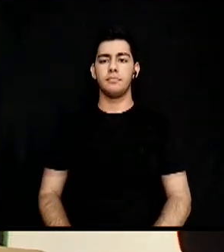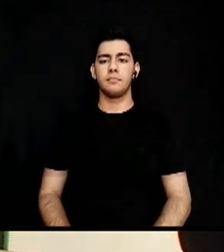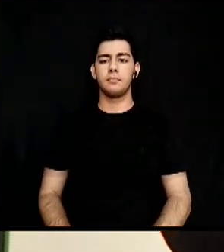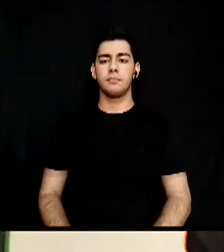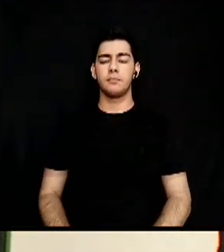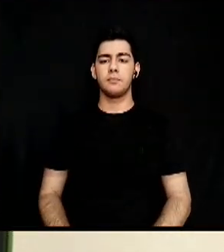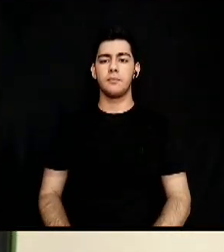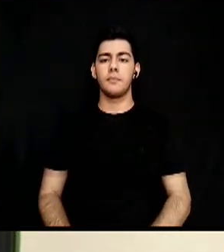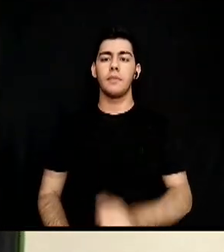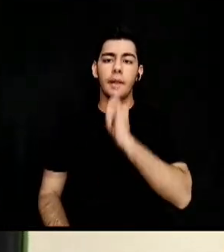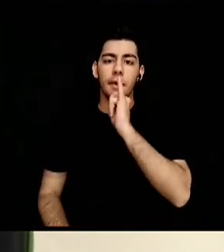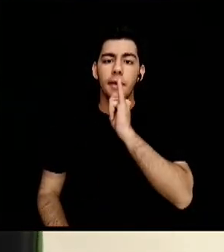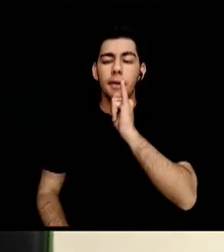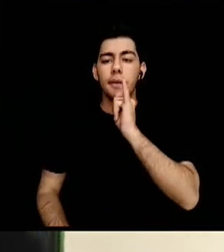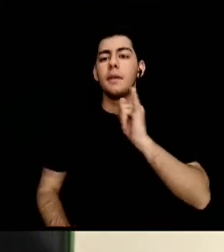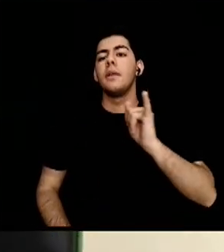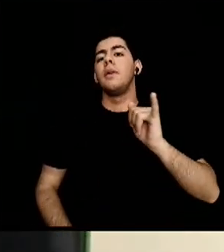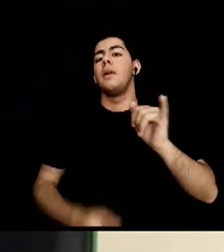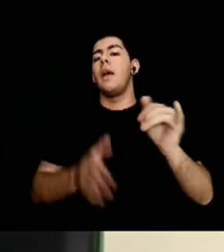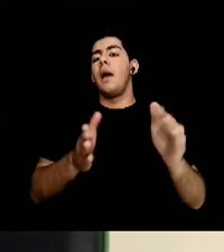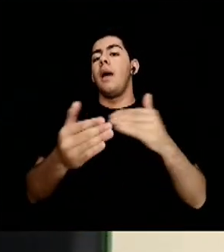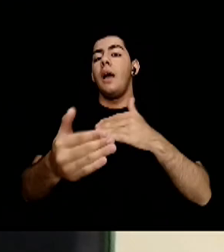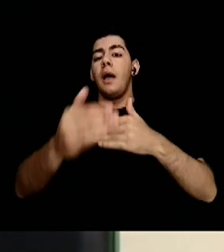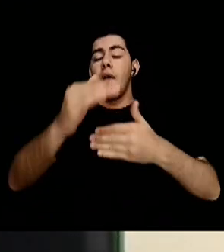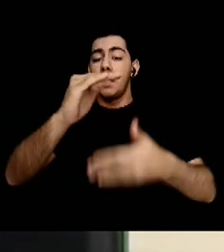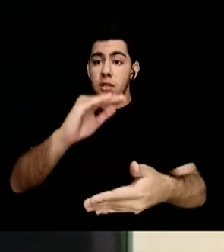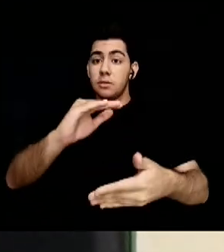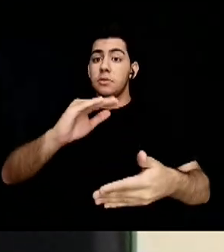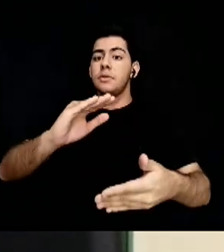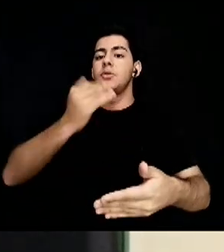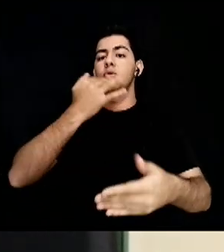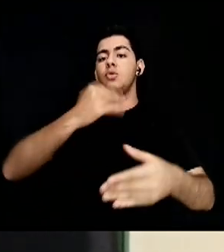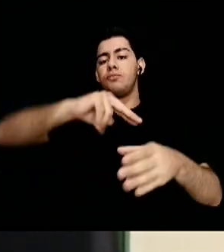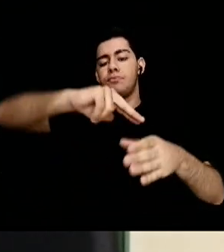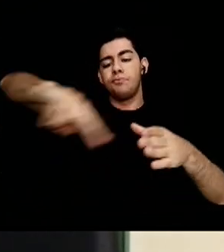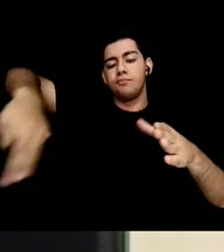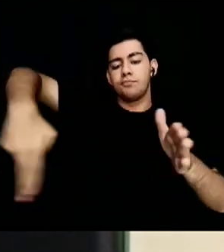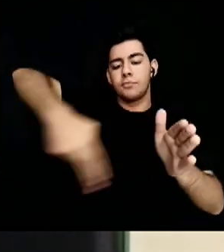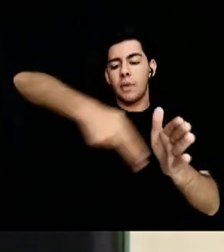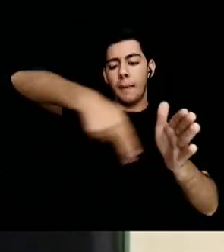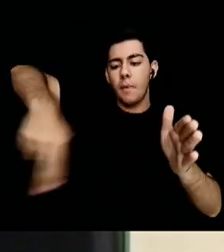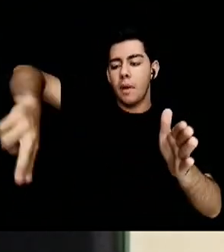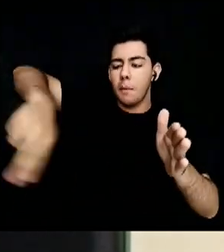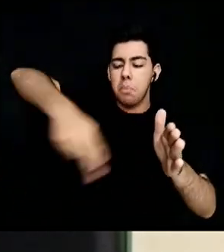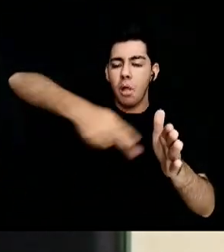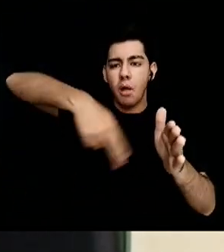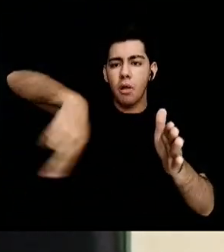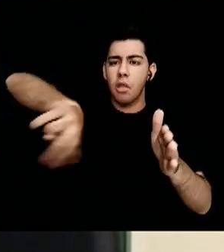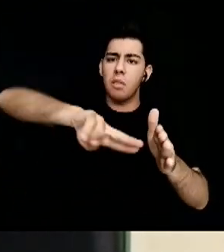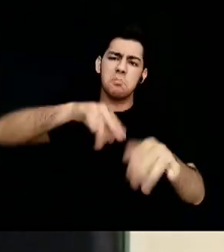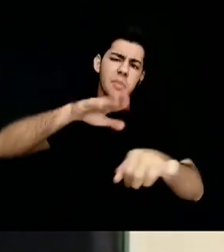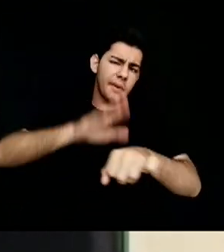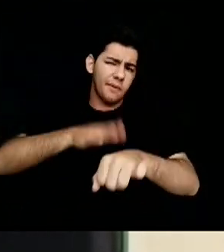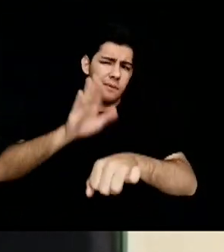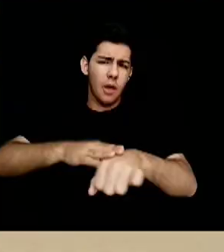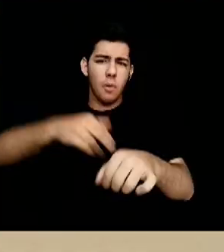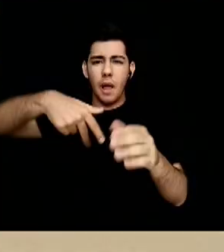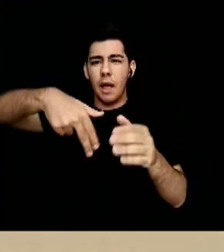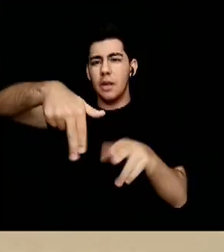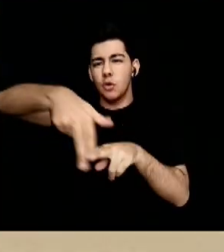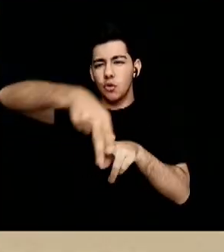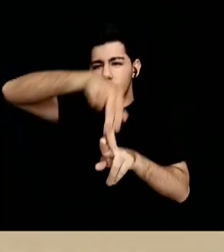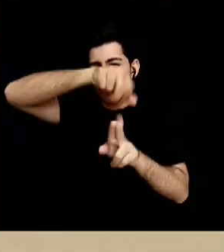uma caixa e não ficou lá aquele acabamento e tal. Faz uma chuvinha americana que normalmente dá uma boa disfarçada.